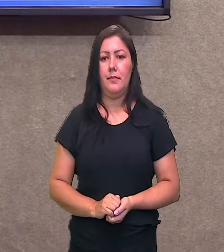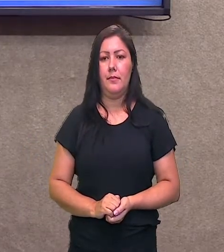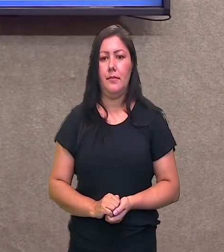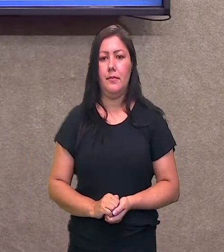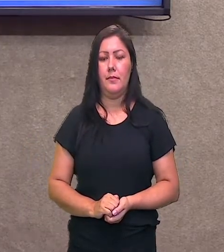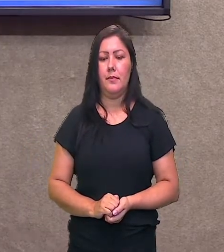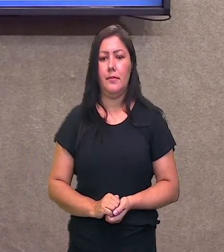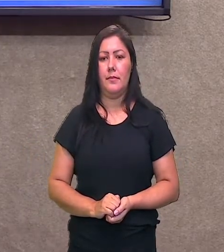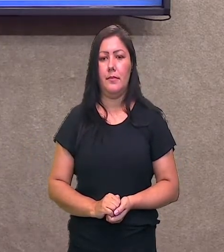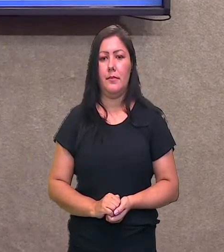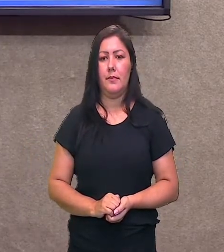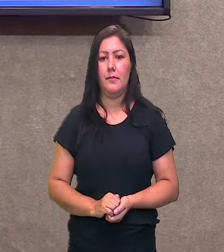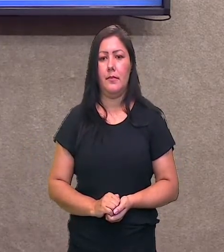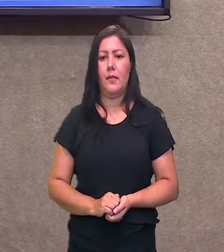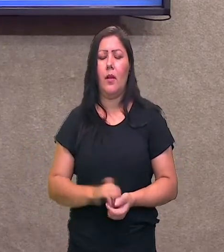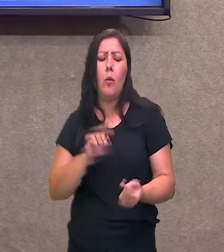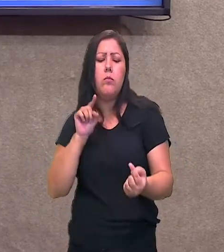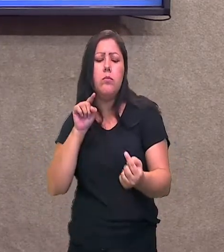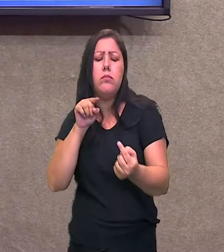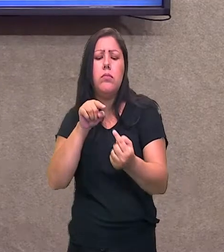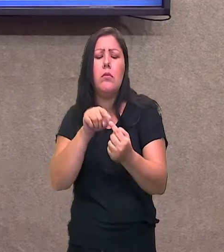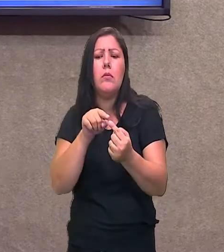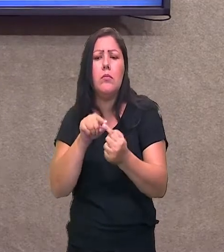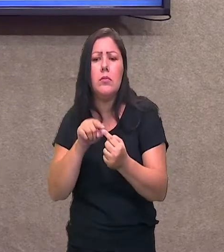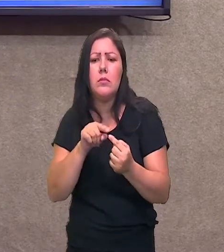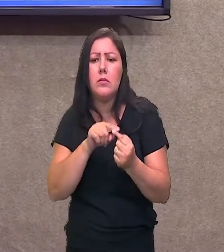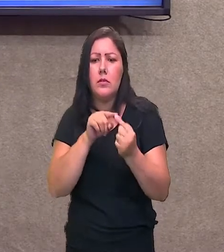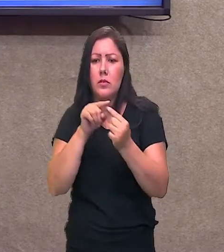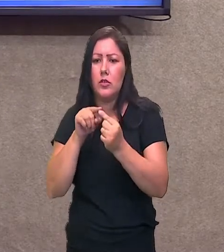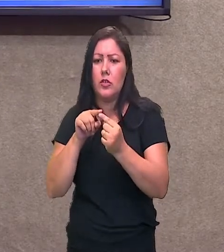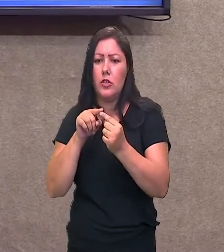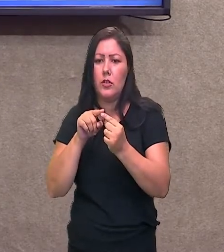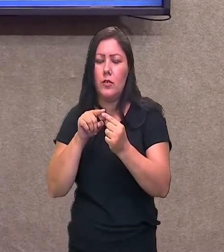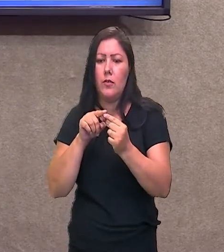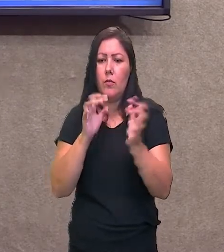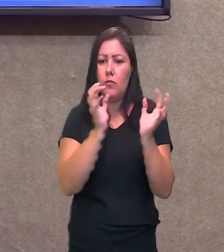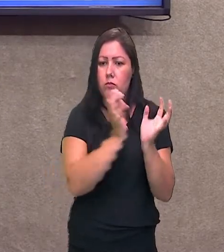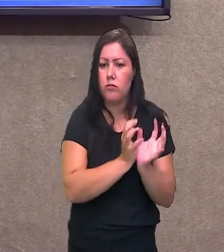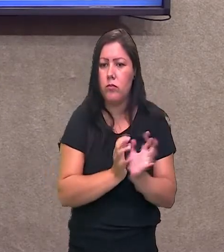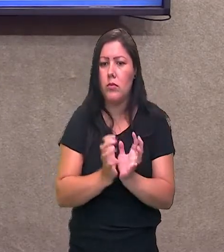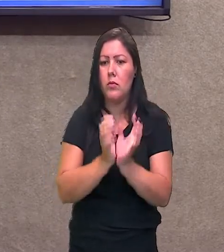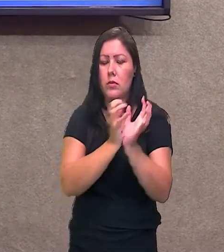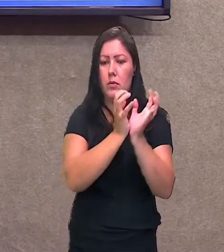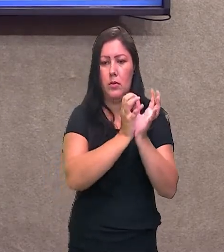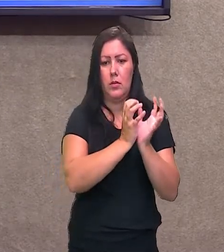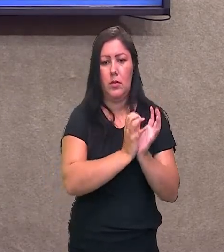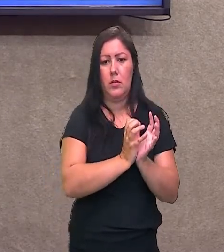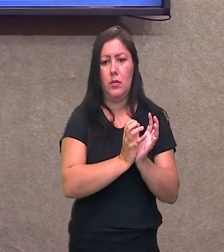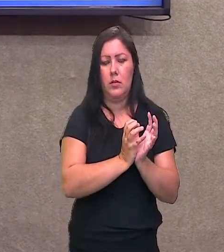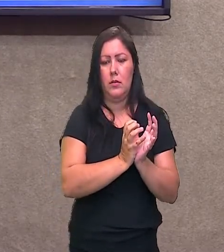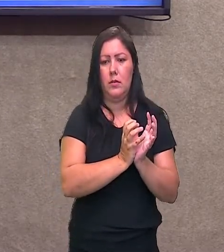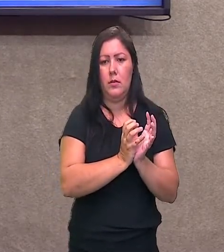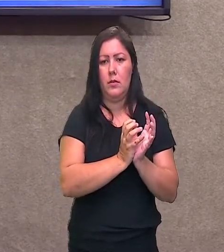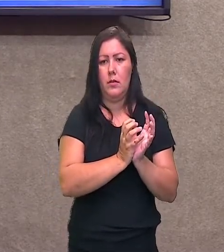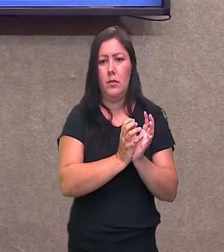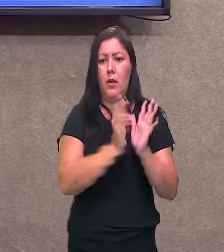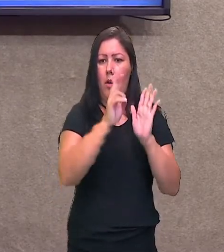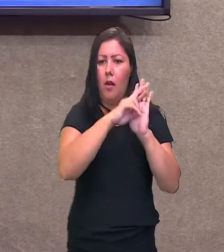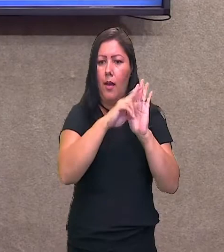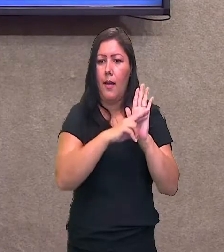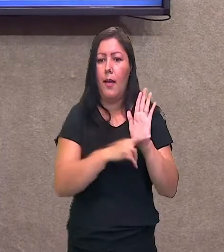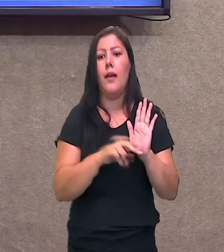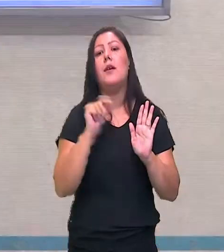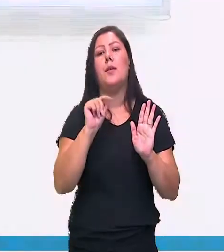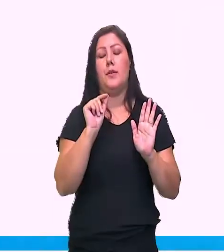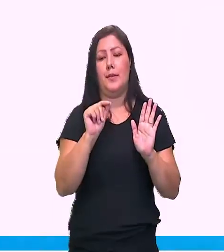Então, qual era o objetivo? Qual é? Era não. É o objetivo dessas